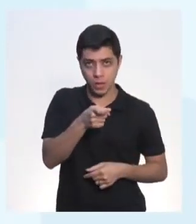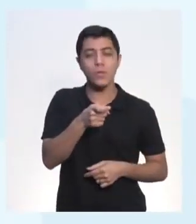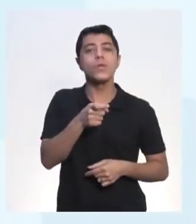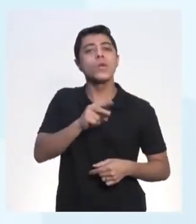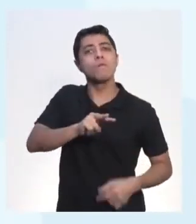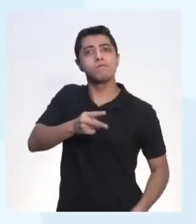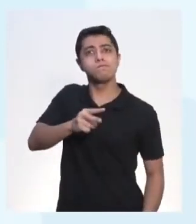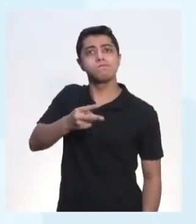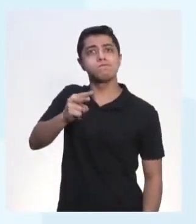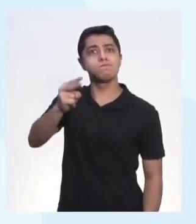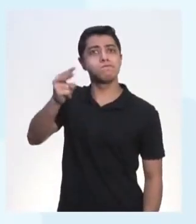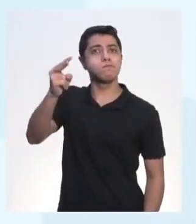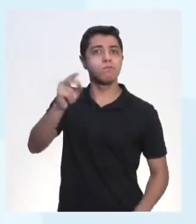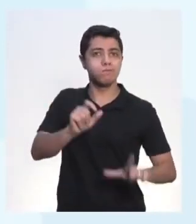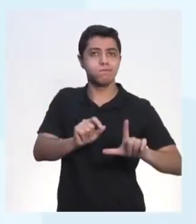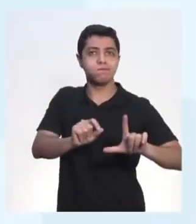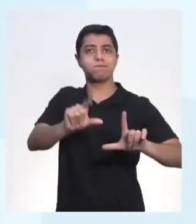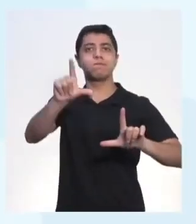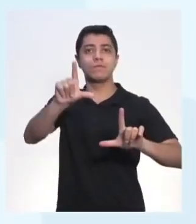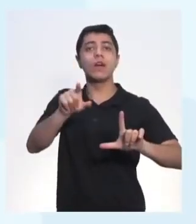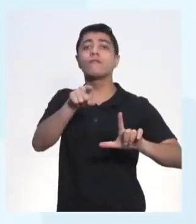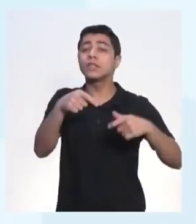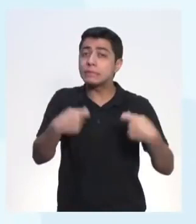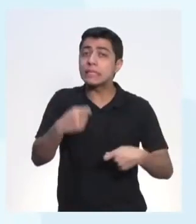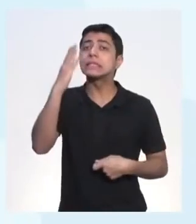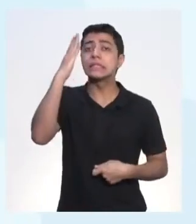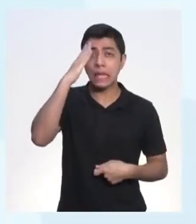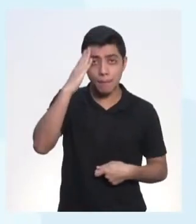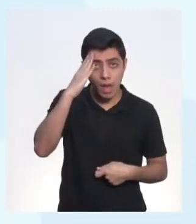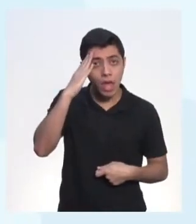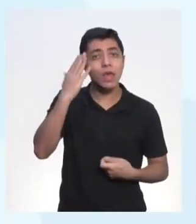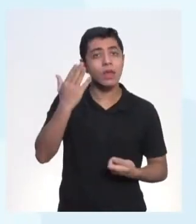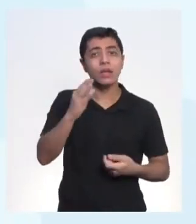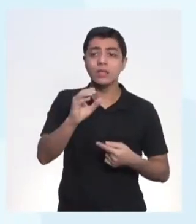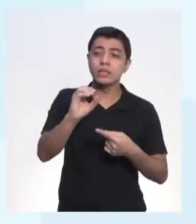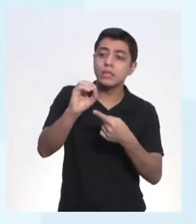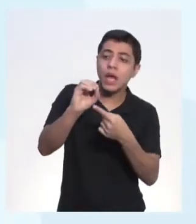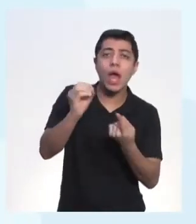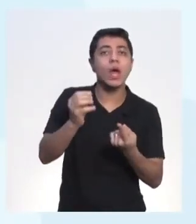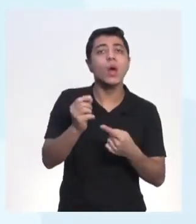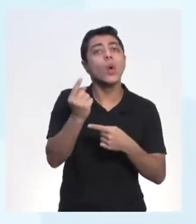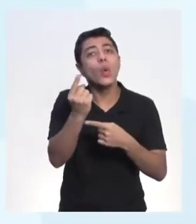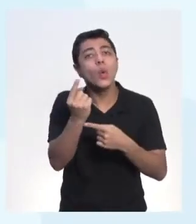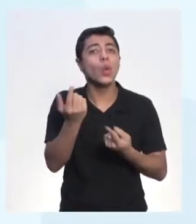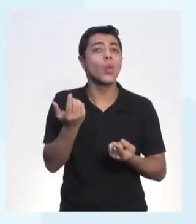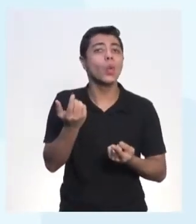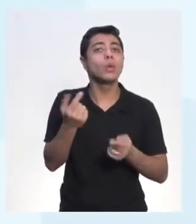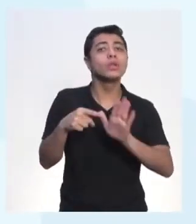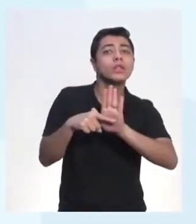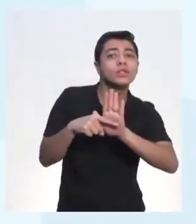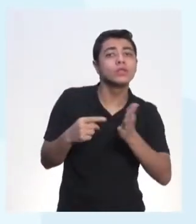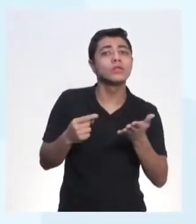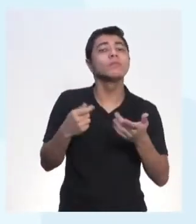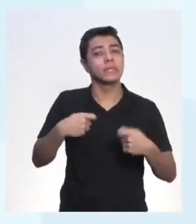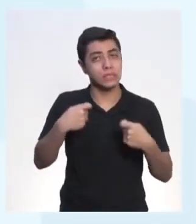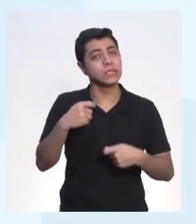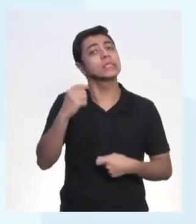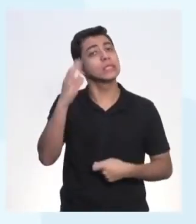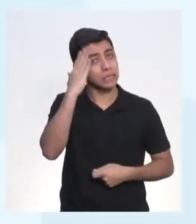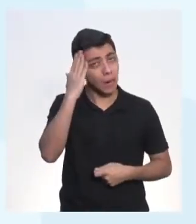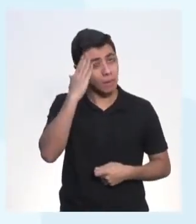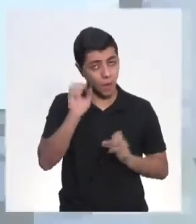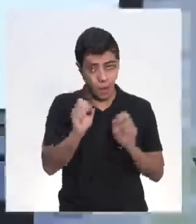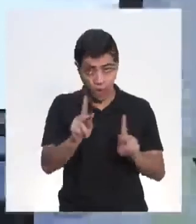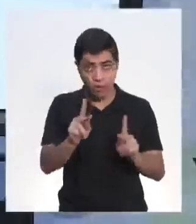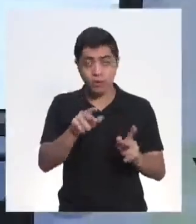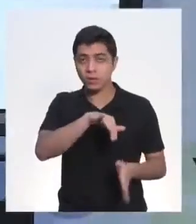saber resolver elevado a 0, 1, positivos, negativos. Tudo bem? Vamos, então, para a definição de função exponencial? Vamos lá.